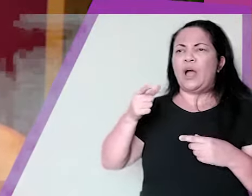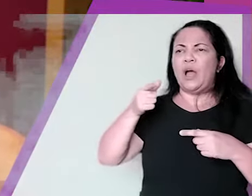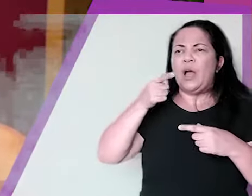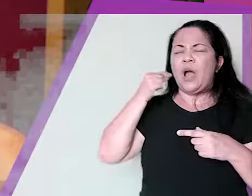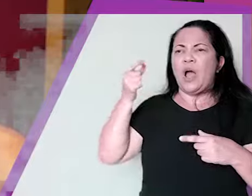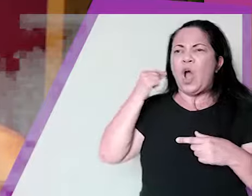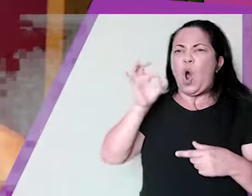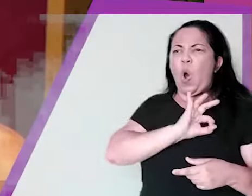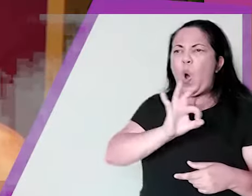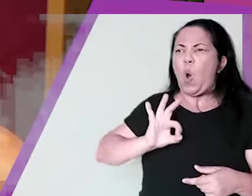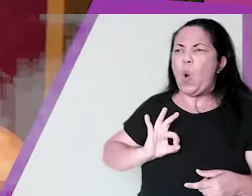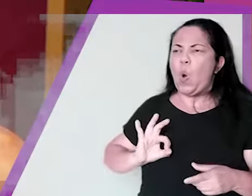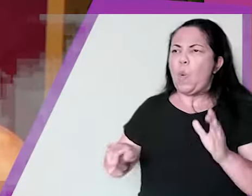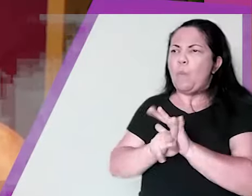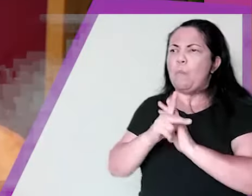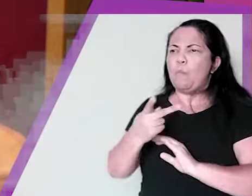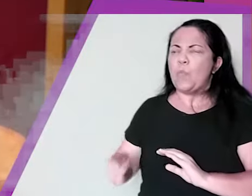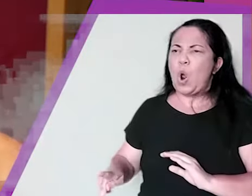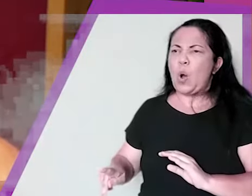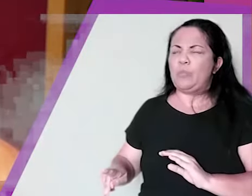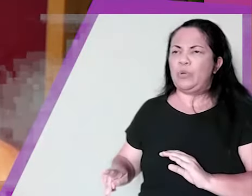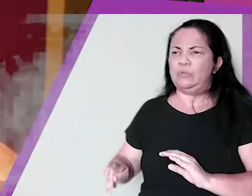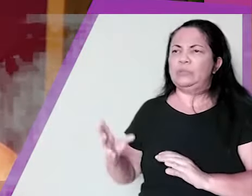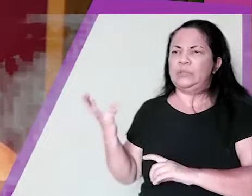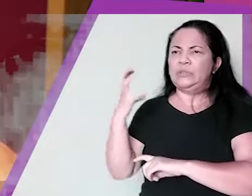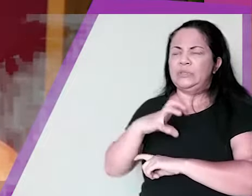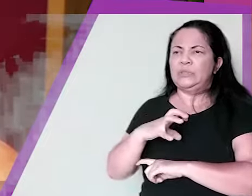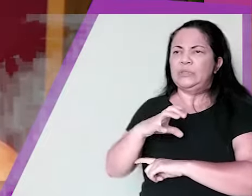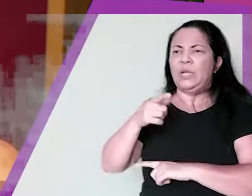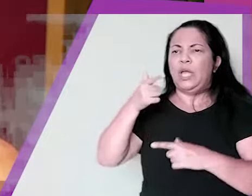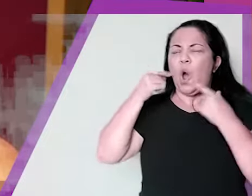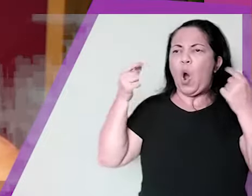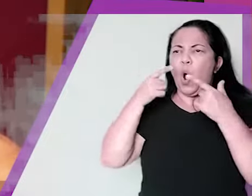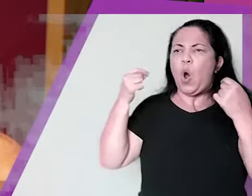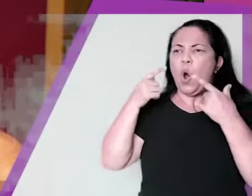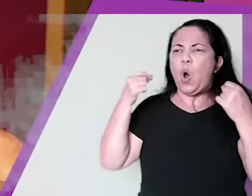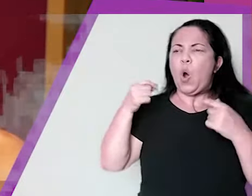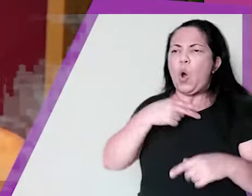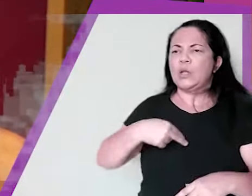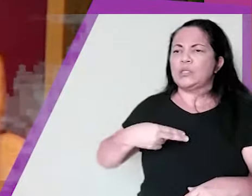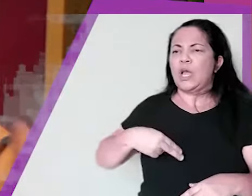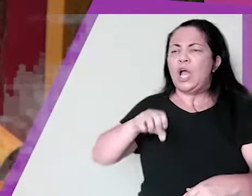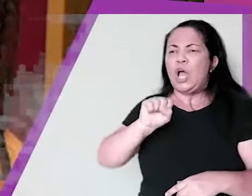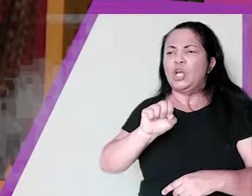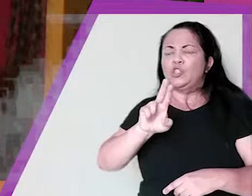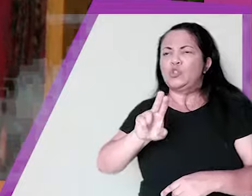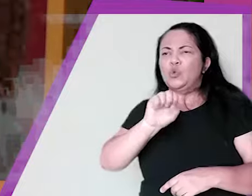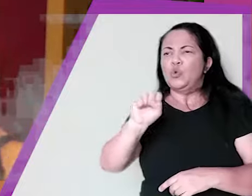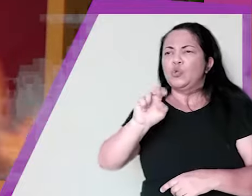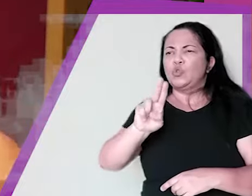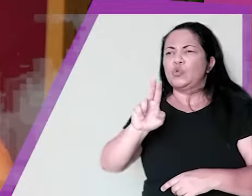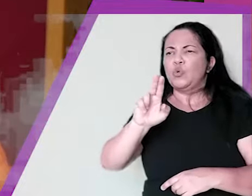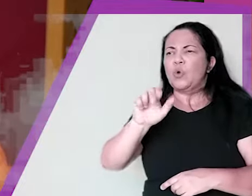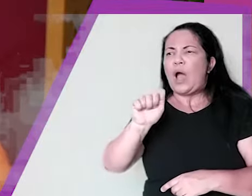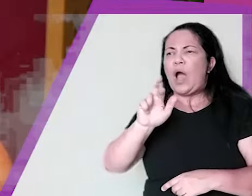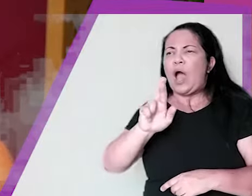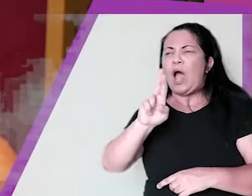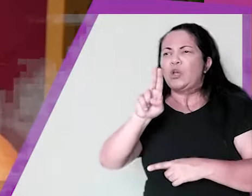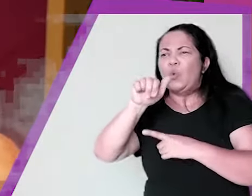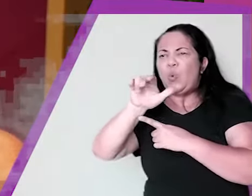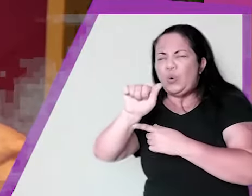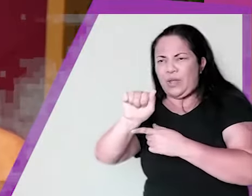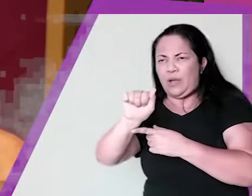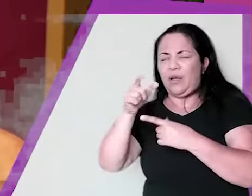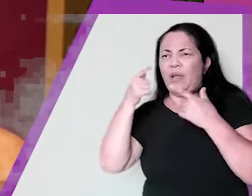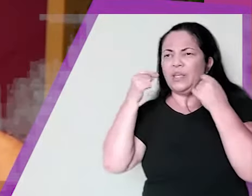gente tinha, historicamente, muitas onças nessa região também, né? Tanto onças pintadas como onças pardas, né?